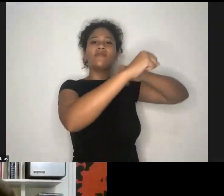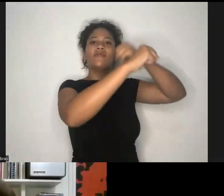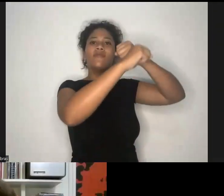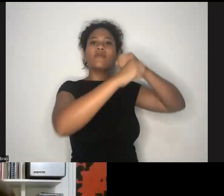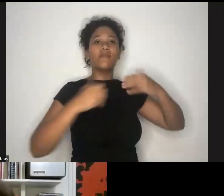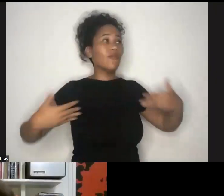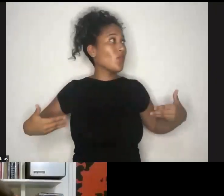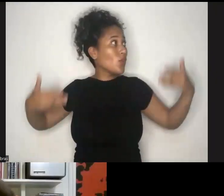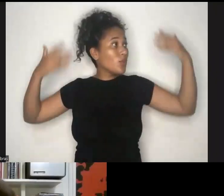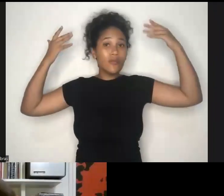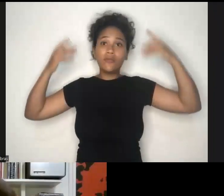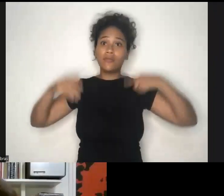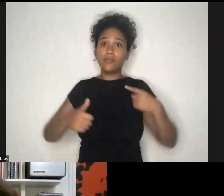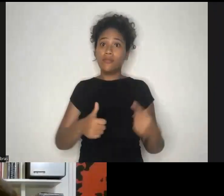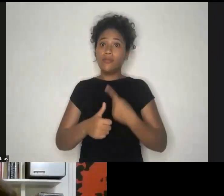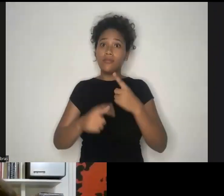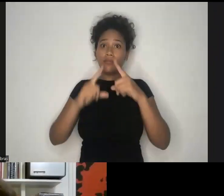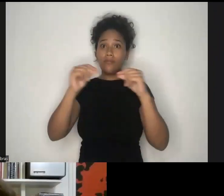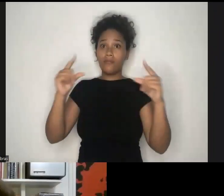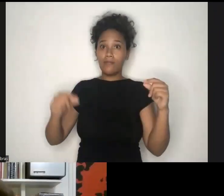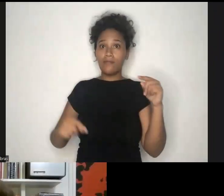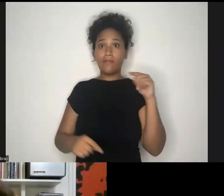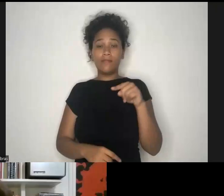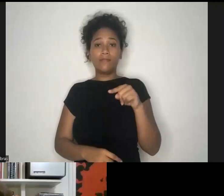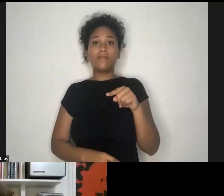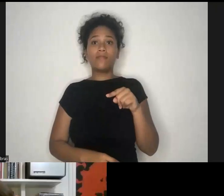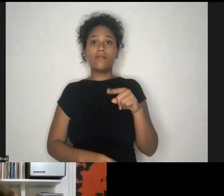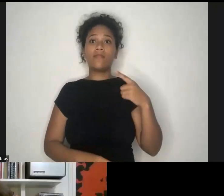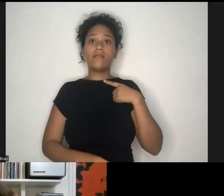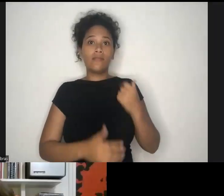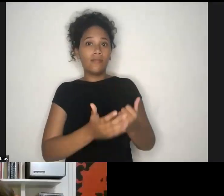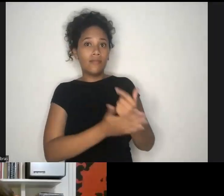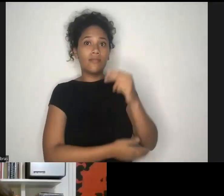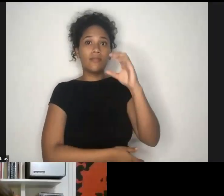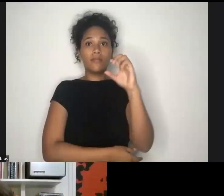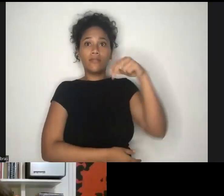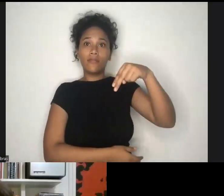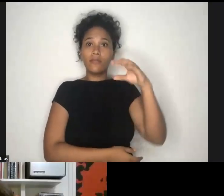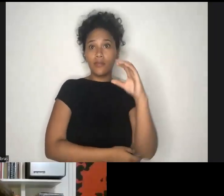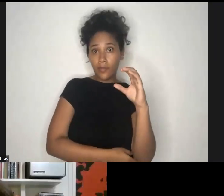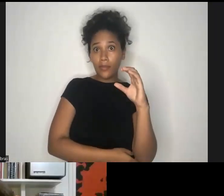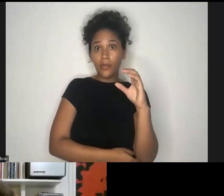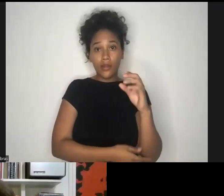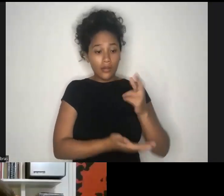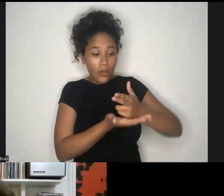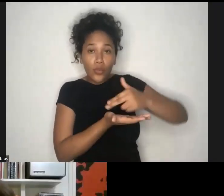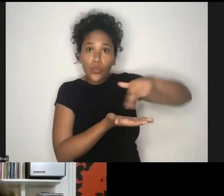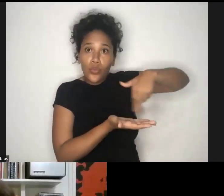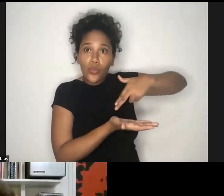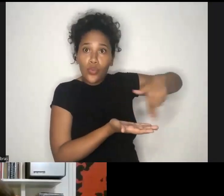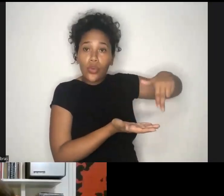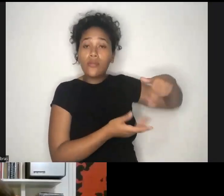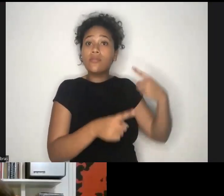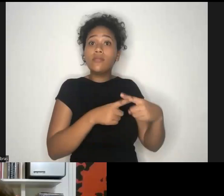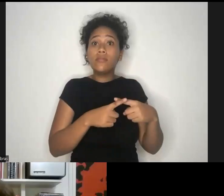Eu fui o primeiro cara de Brasília a comprar uma haunter uma CNC de recorte e também vendi porque eu vi que eu não